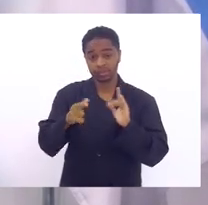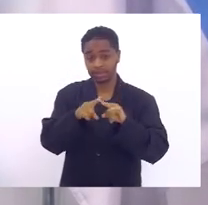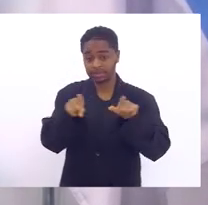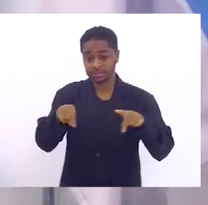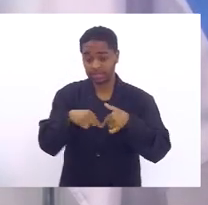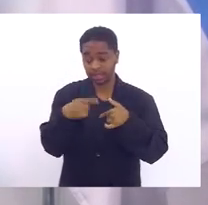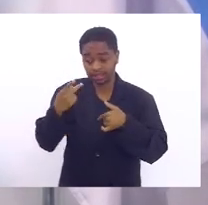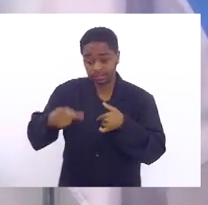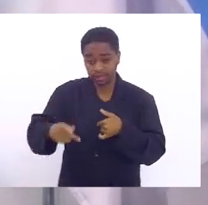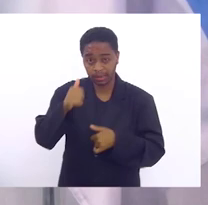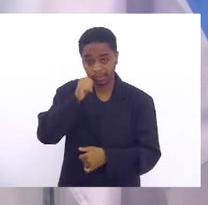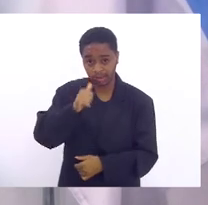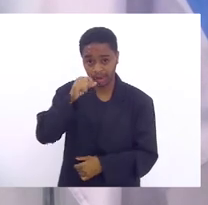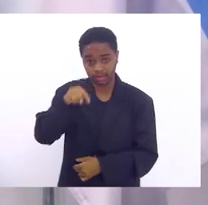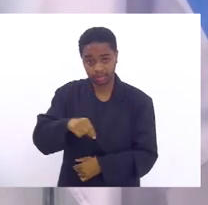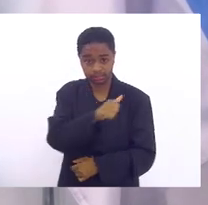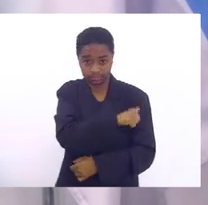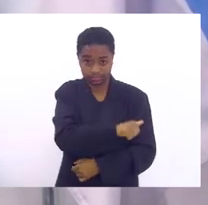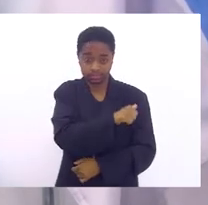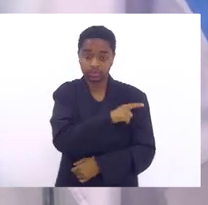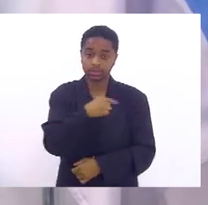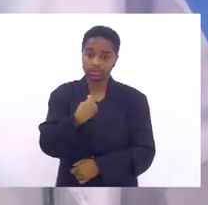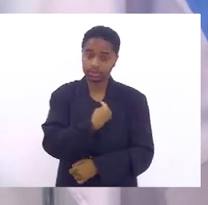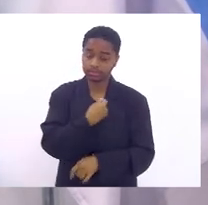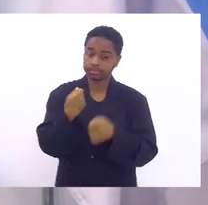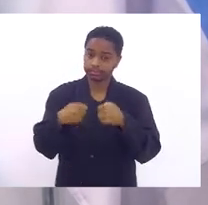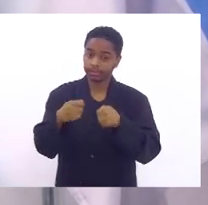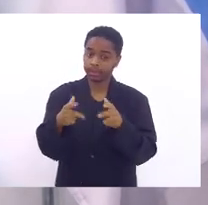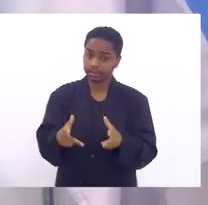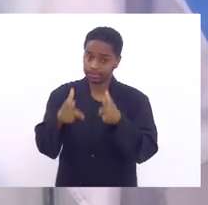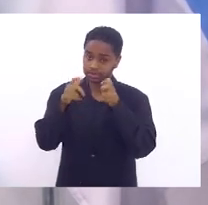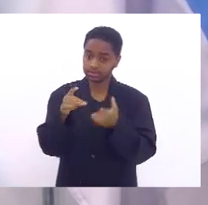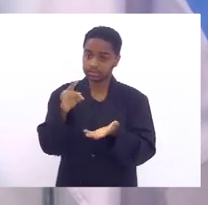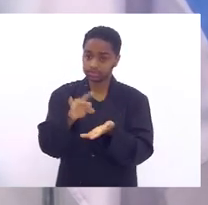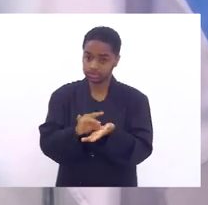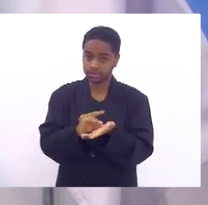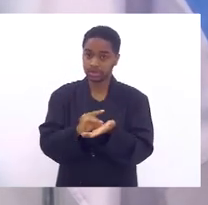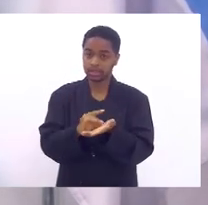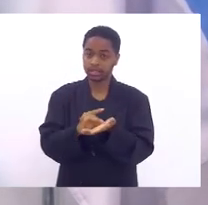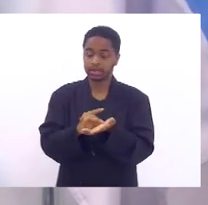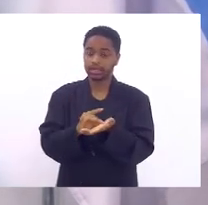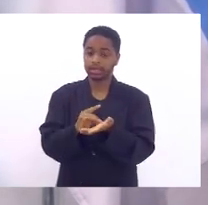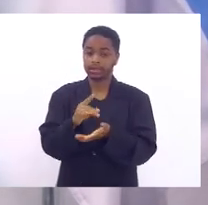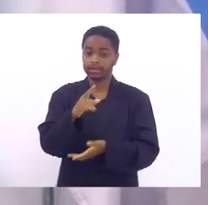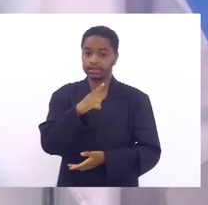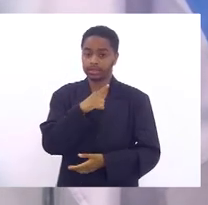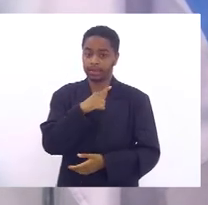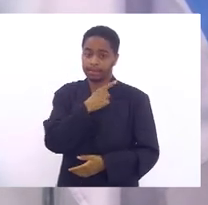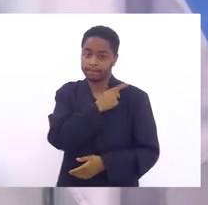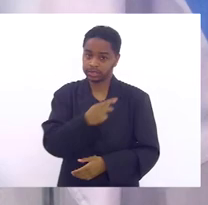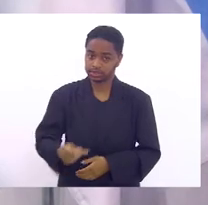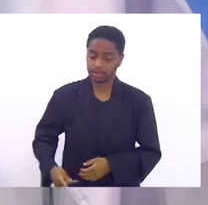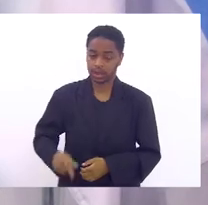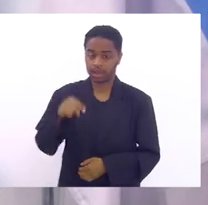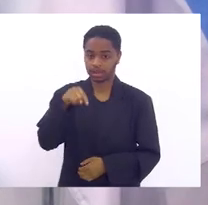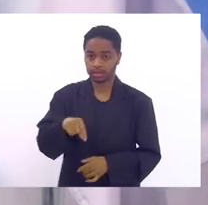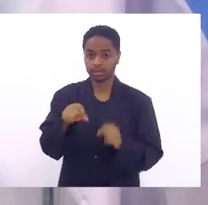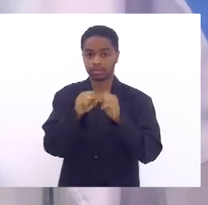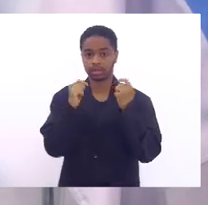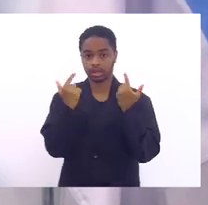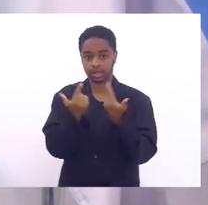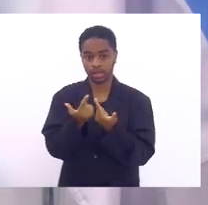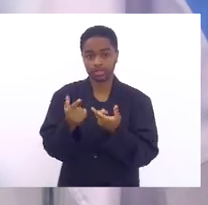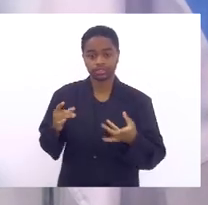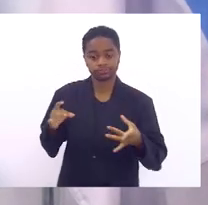Janeiro a gente precisa notar o quanto que ter presidentes dessa dessa instituição também